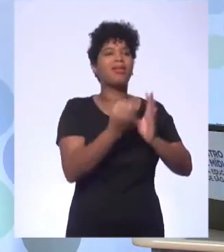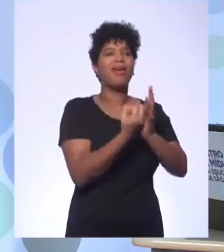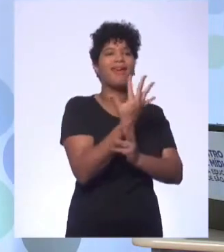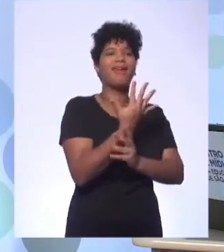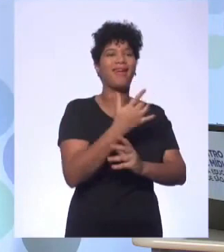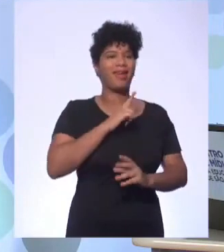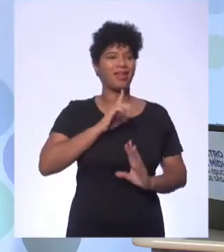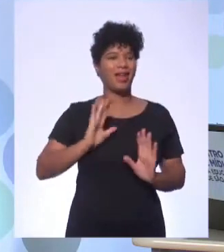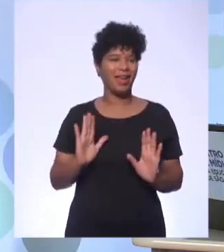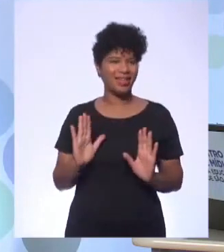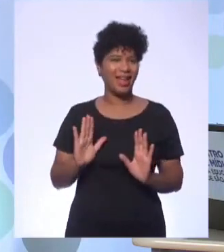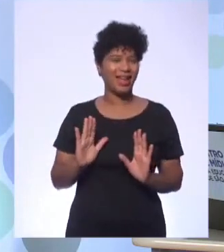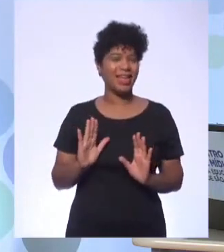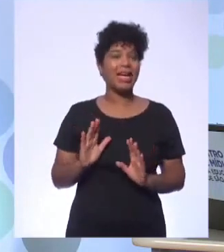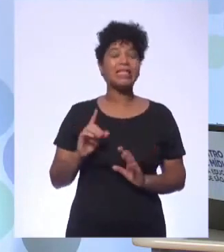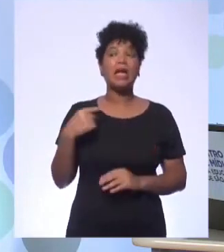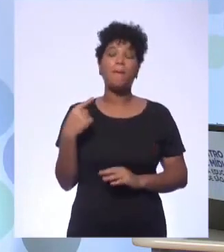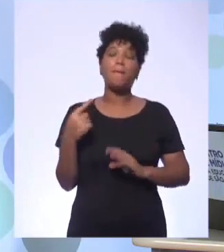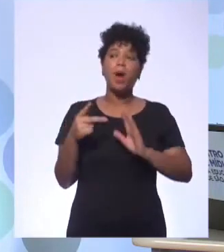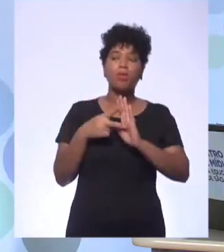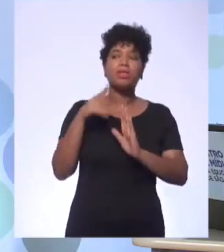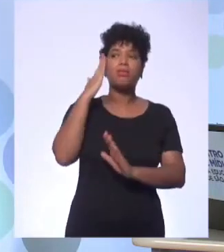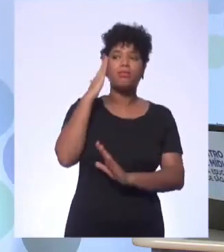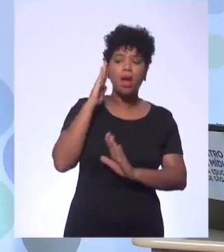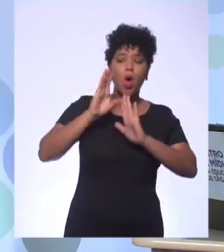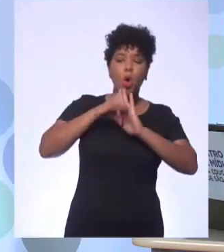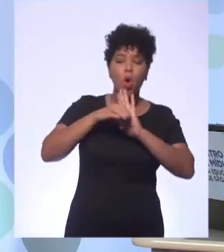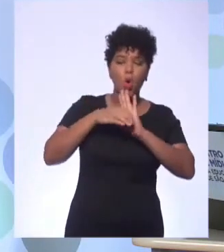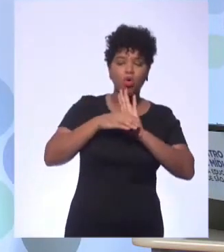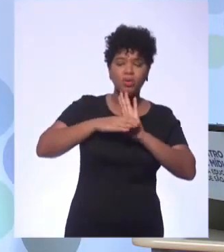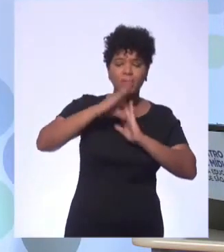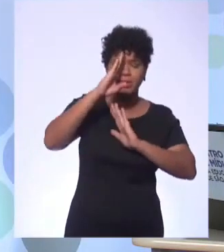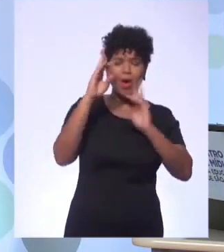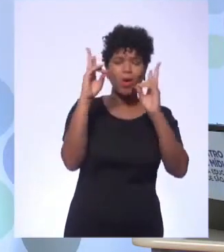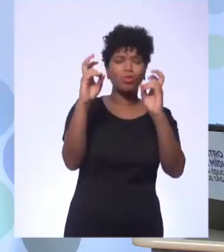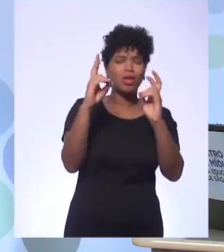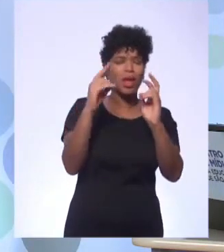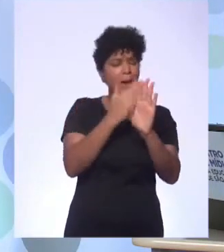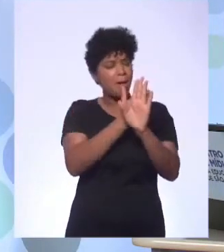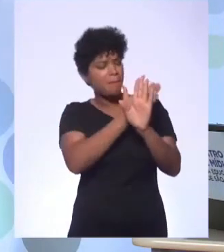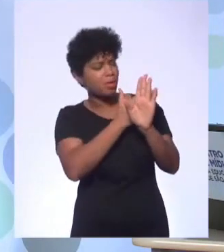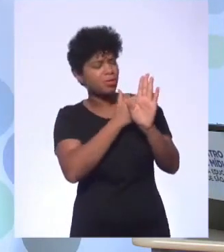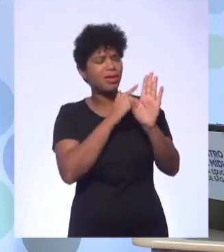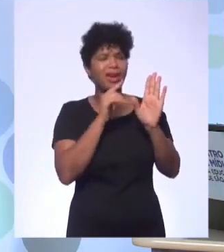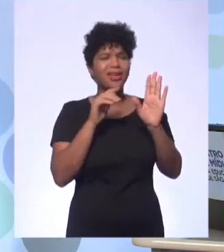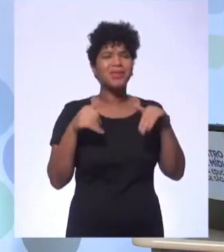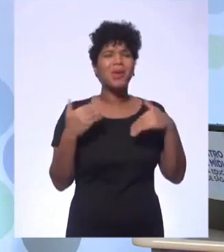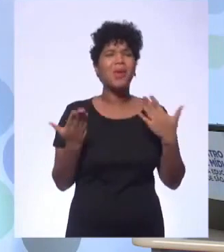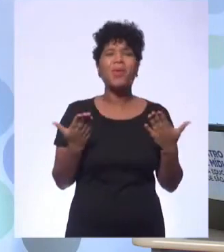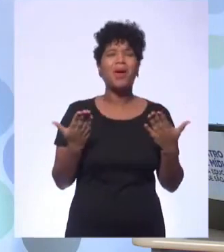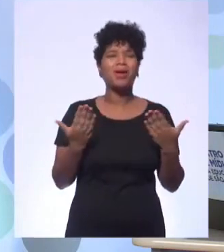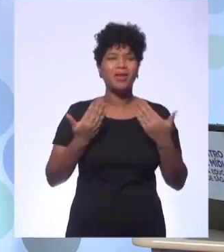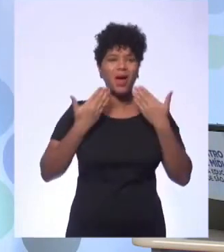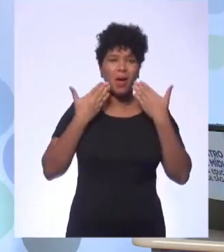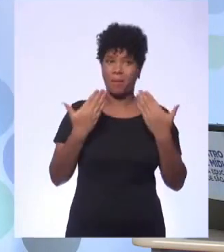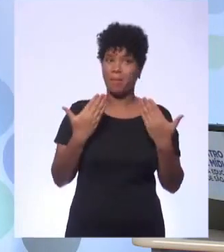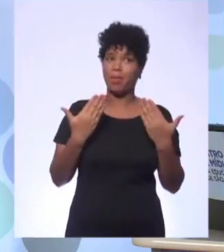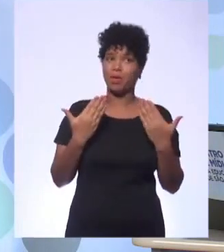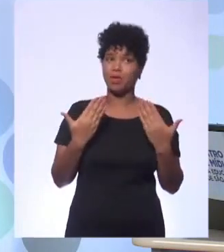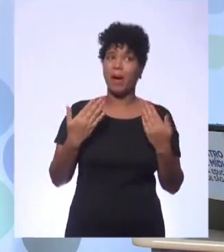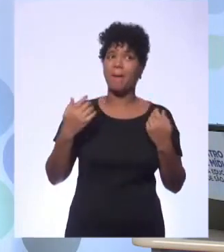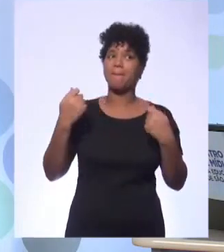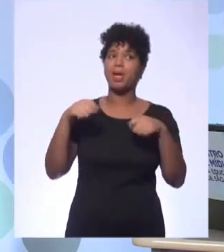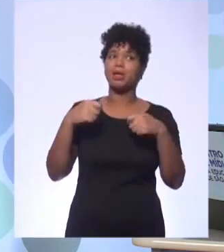criei, tá? E essa questão conceitual, ela vai muito além dessa questão subjetiva do que eu quero transmitir. Aí tem toda uma questão